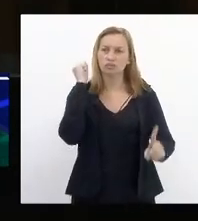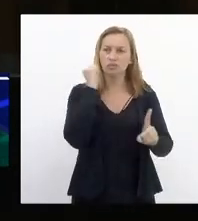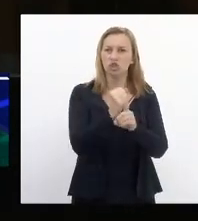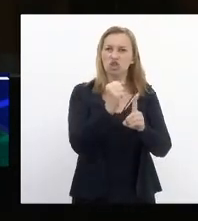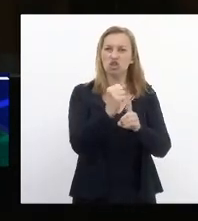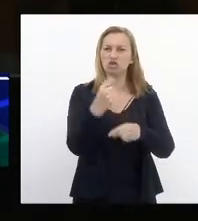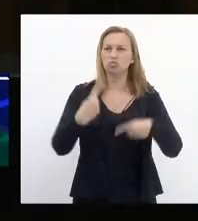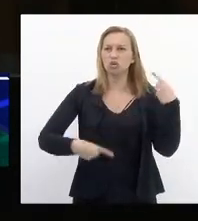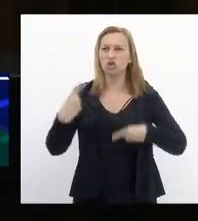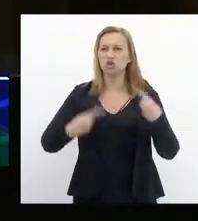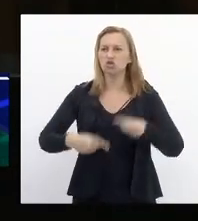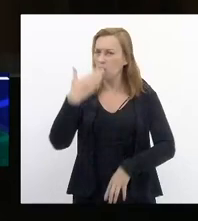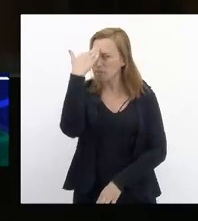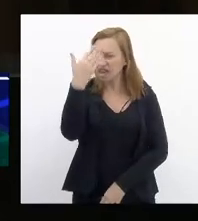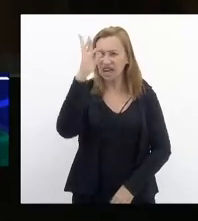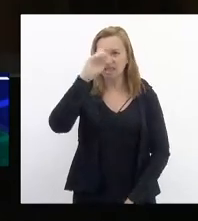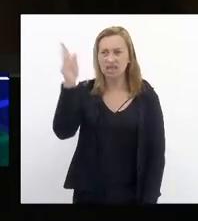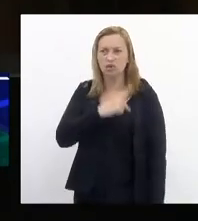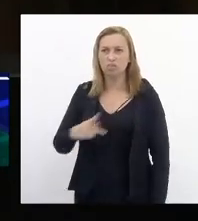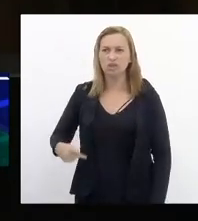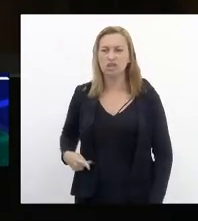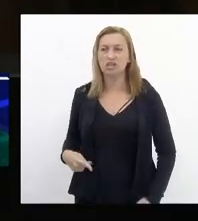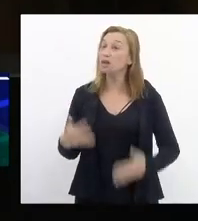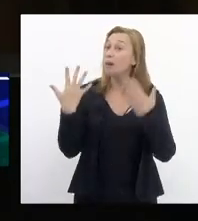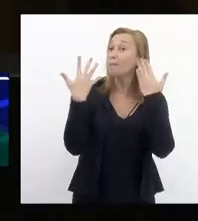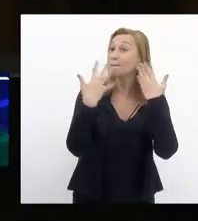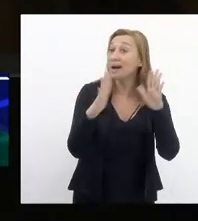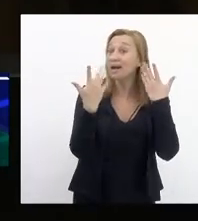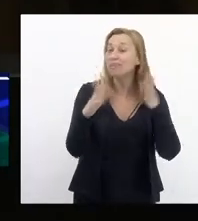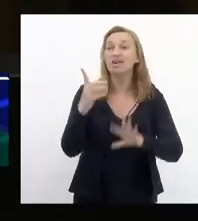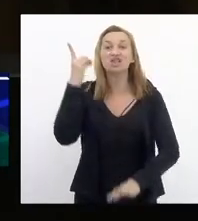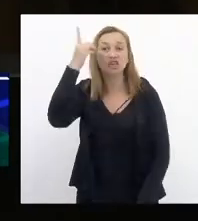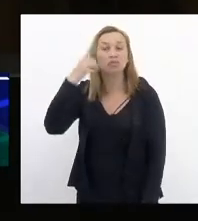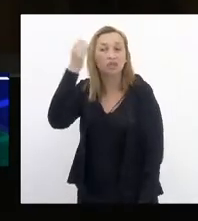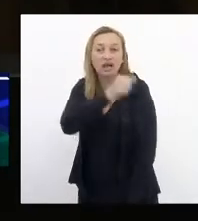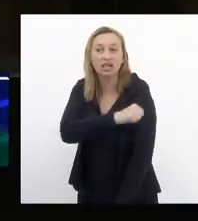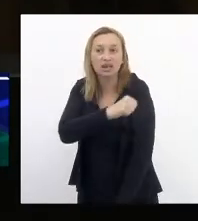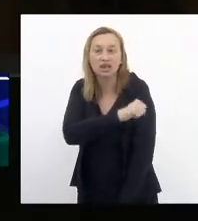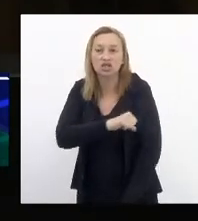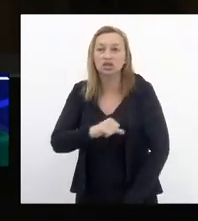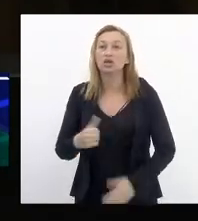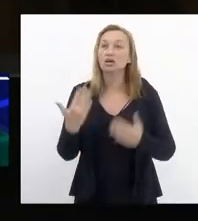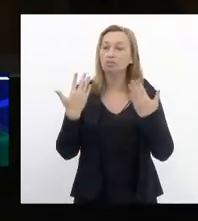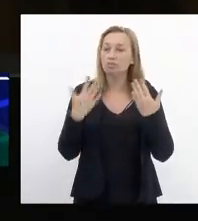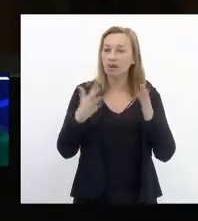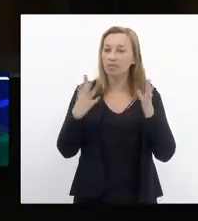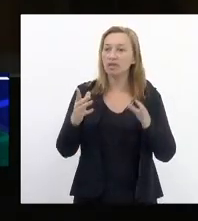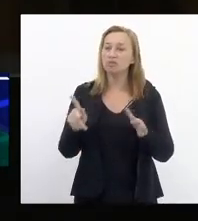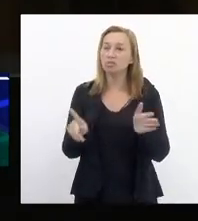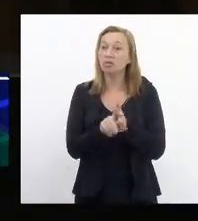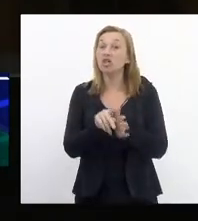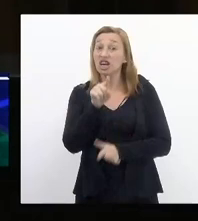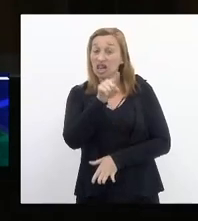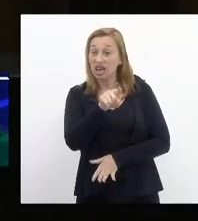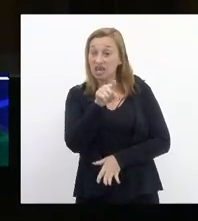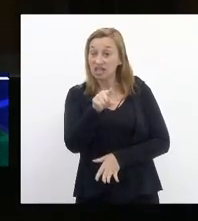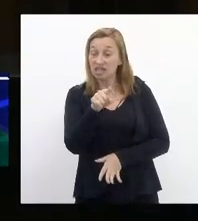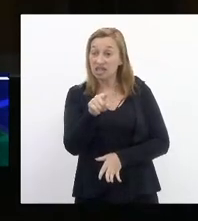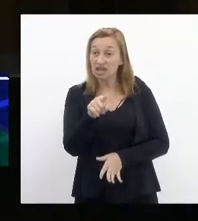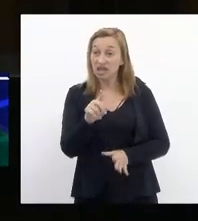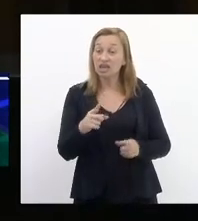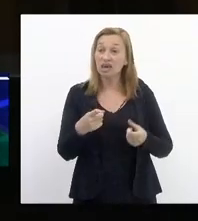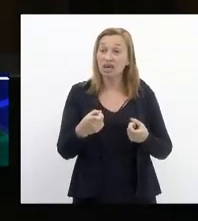político. Muito obrigada, senhor presidente. Parabéns, deputada Rejane, pelo excelente projeto, porque esses que praticam